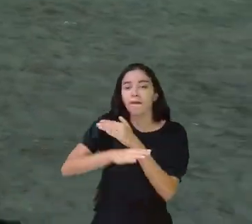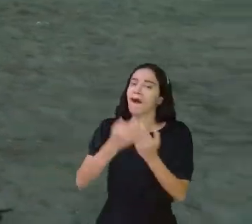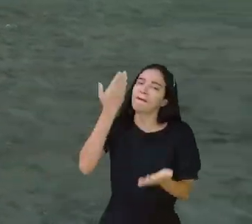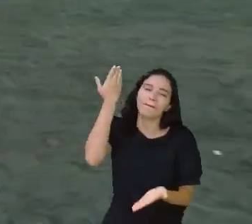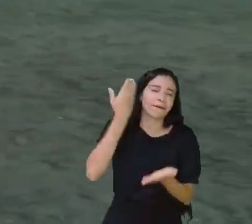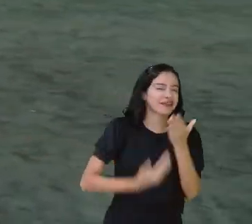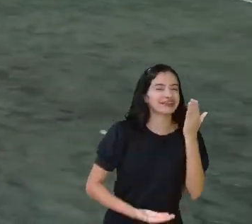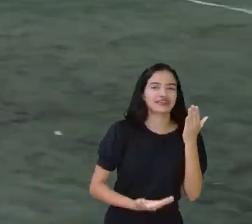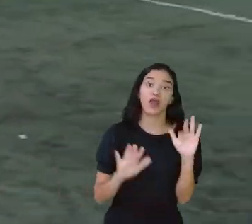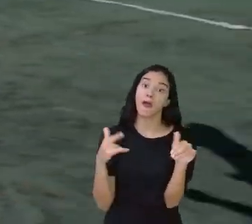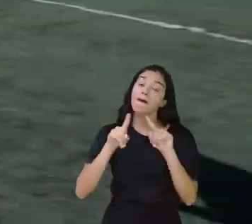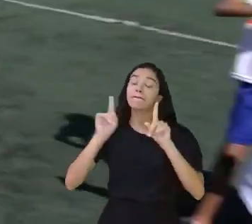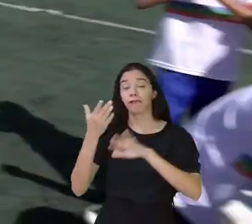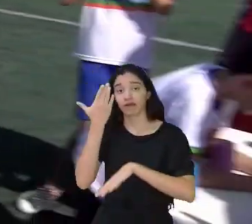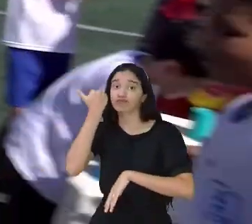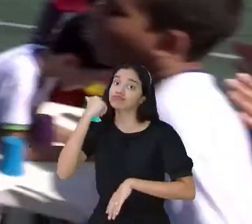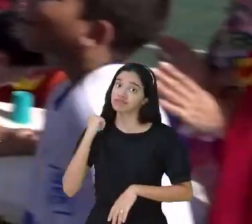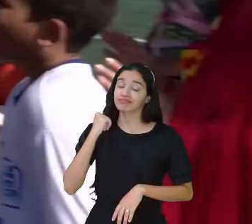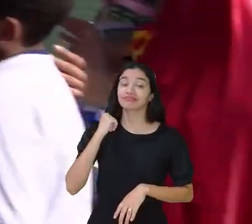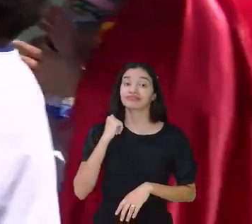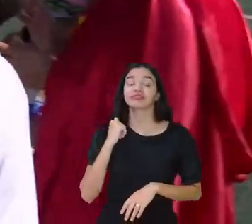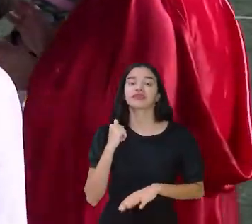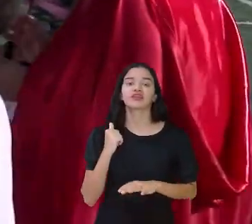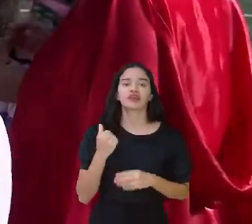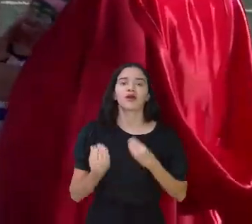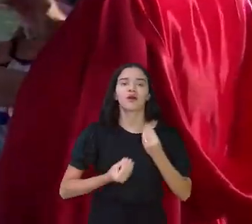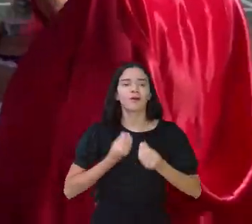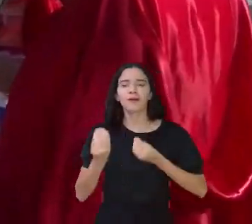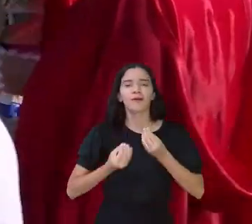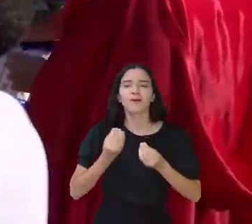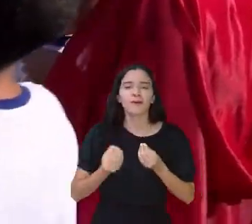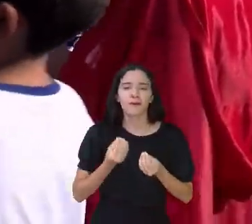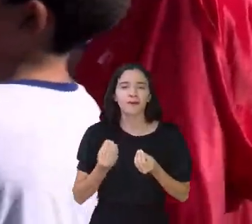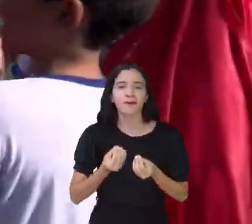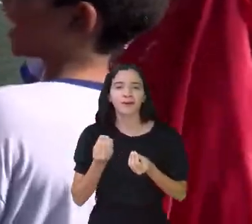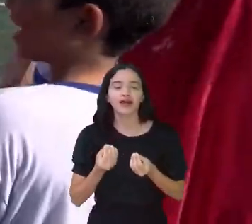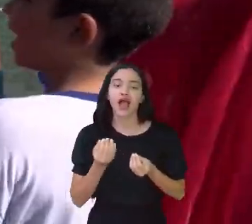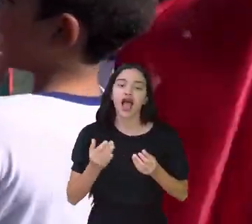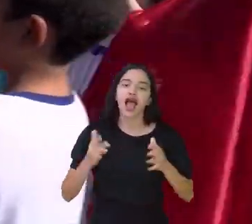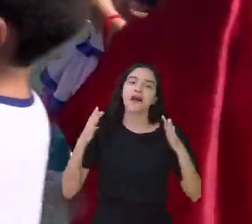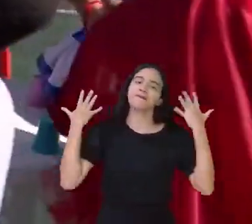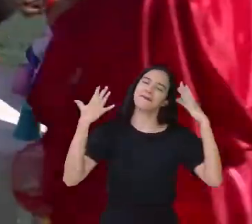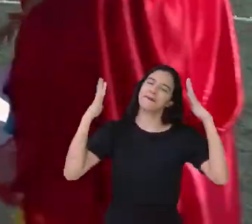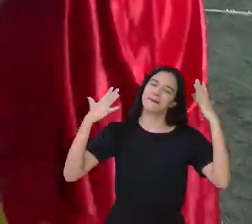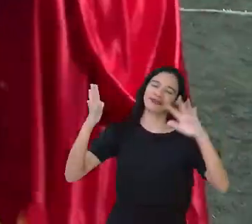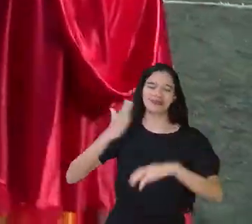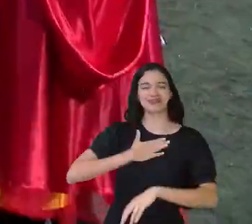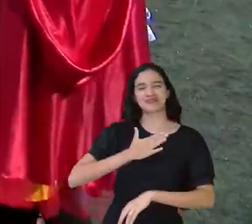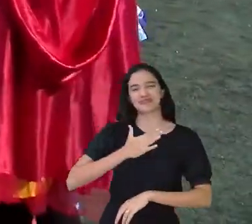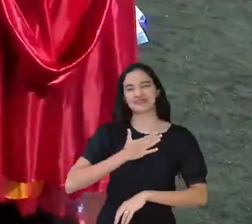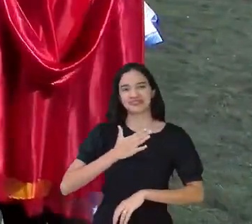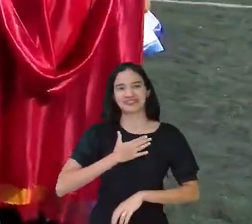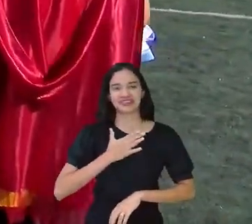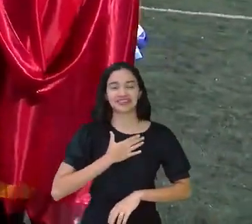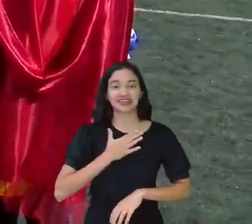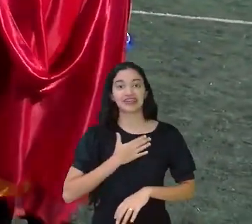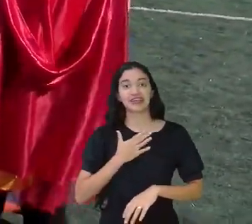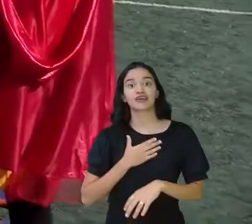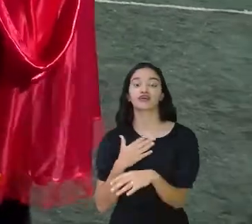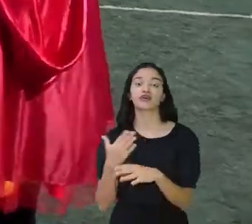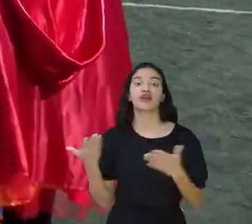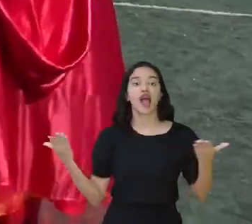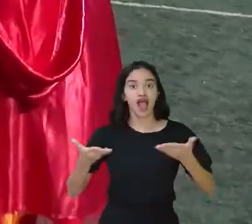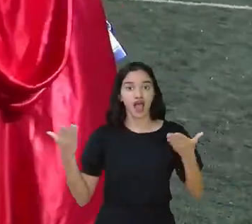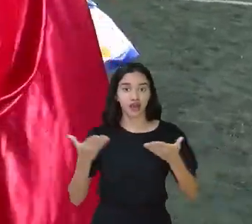Perdeu o sapato. Mas eu sei. E como é que ela arrasou, em grupo? Eu sei. Palmas pra mim. Palmas. Agora tu vai ensinar a gente